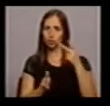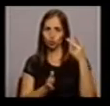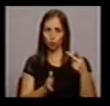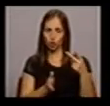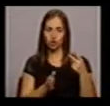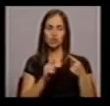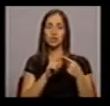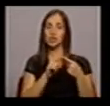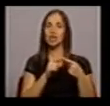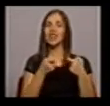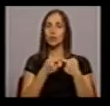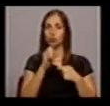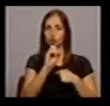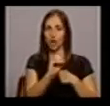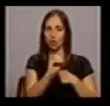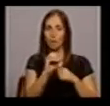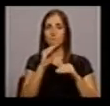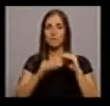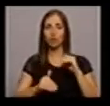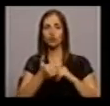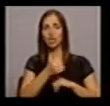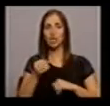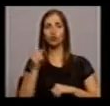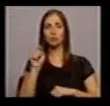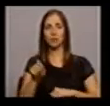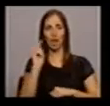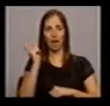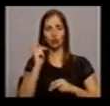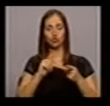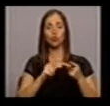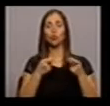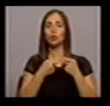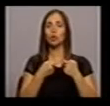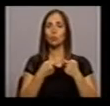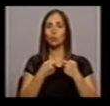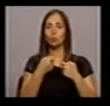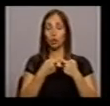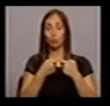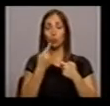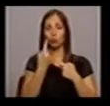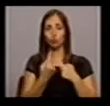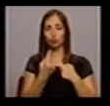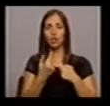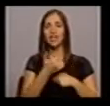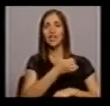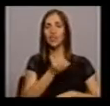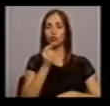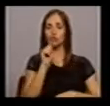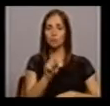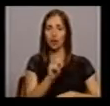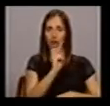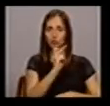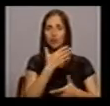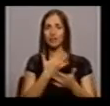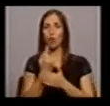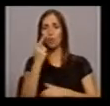0, aquelas com menos de 500 mil anos, e a classe 1, de estrelas entre 500 mil e 1 milhão de anos. E depois tentaram